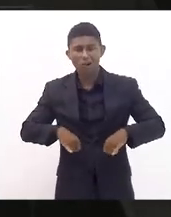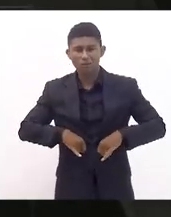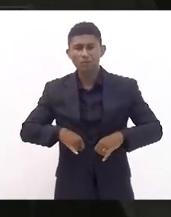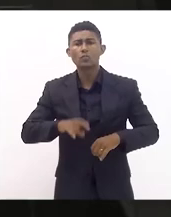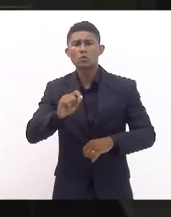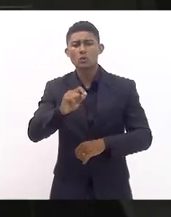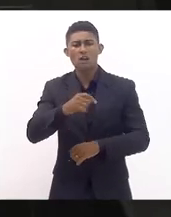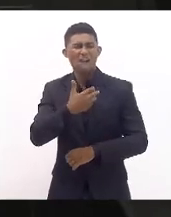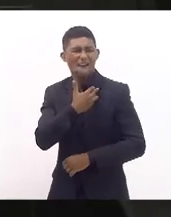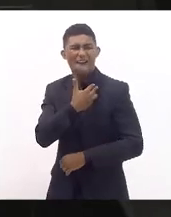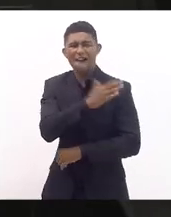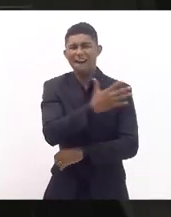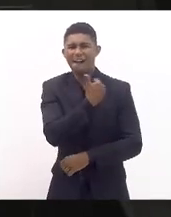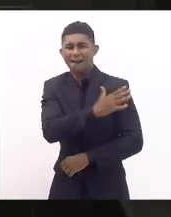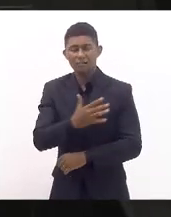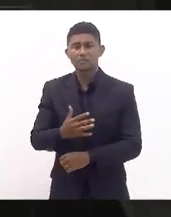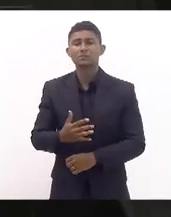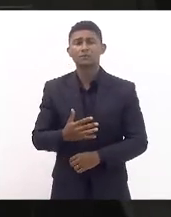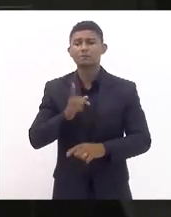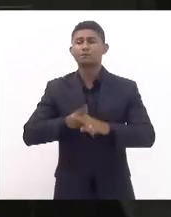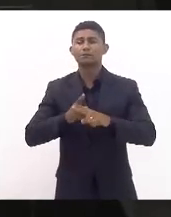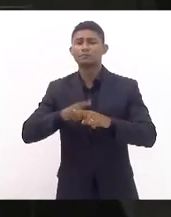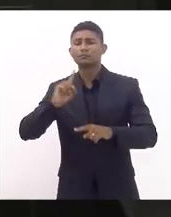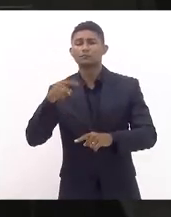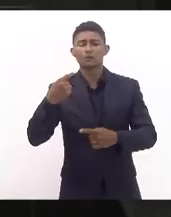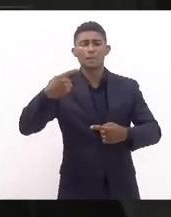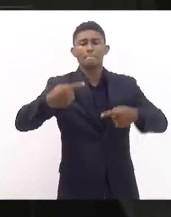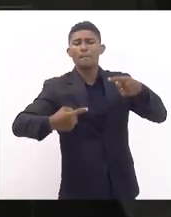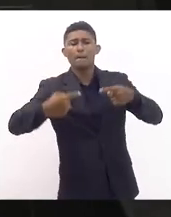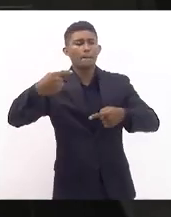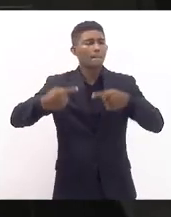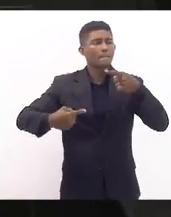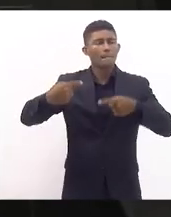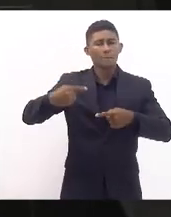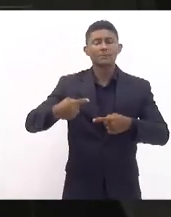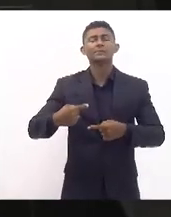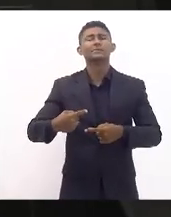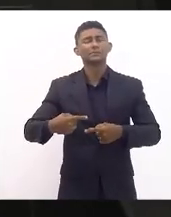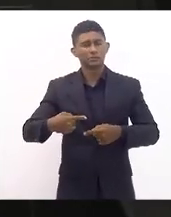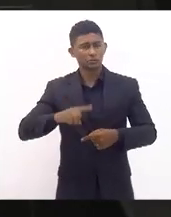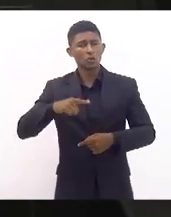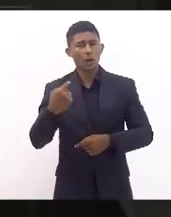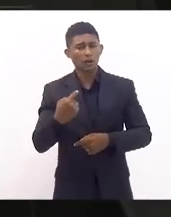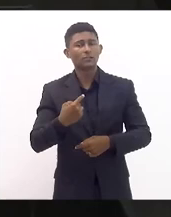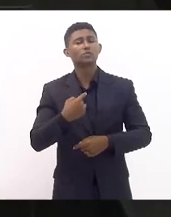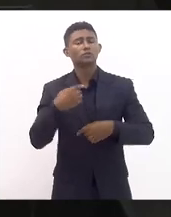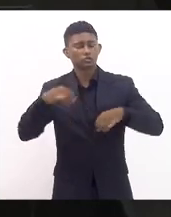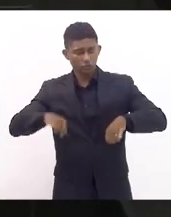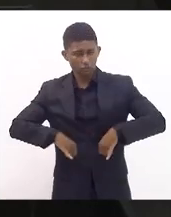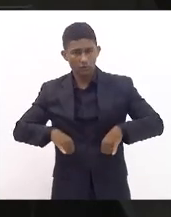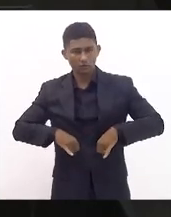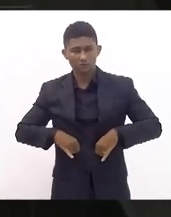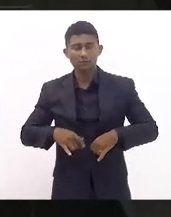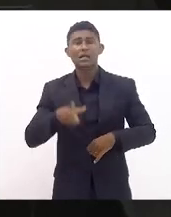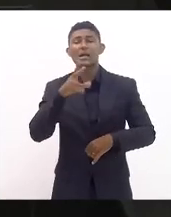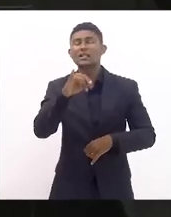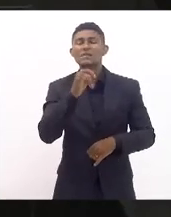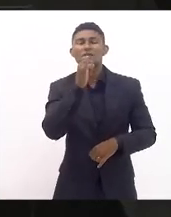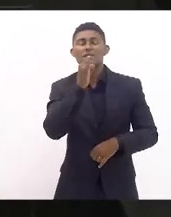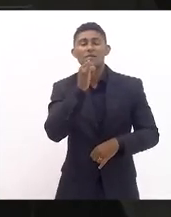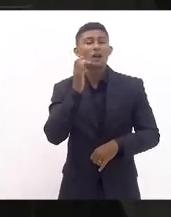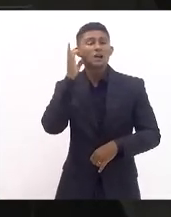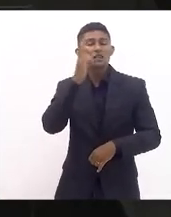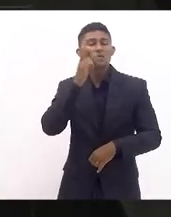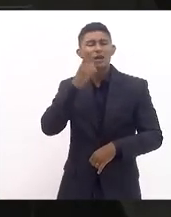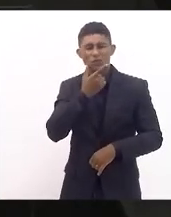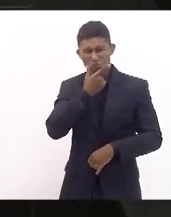nossa atuação enquanto parlamentares. Porque eu tenho dúvida de que, se fosse um deputado homem,